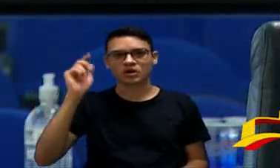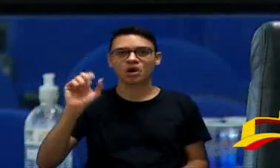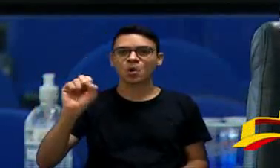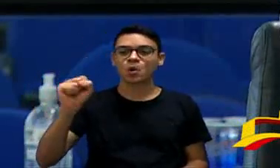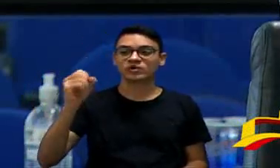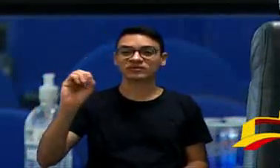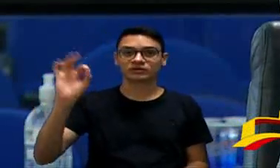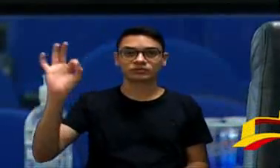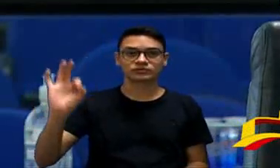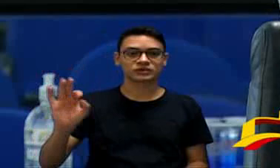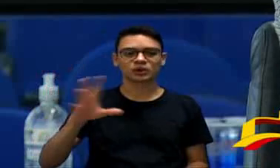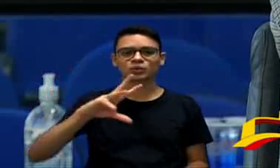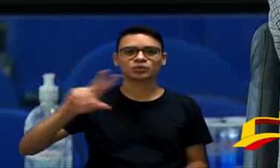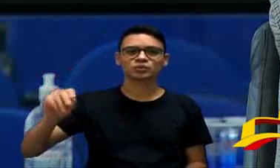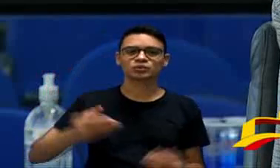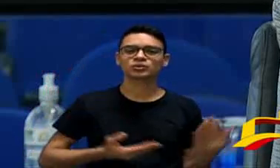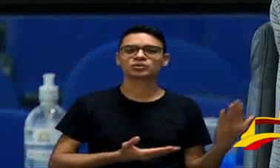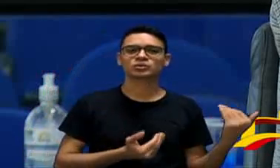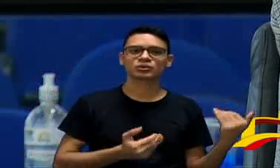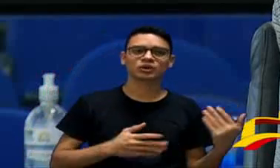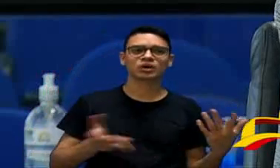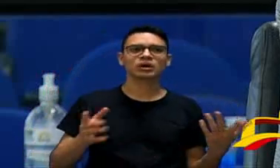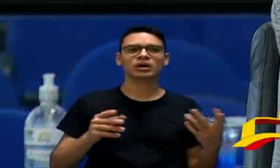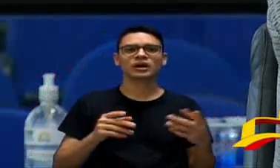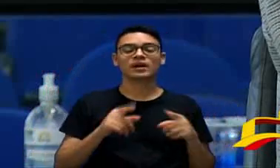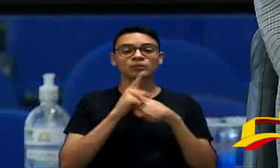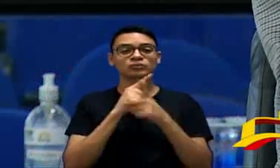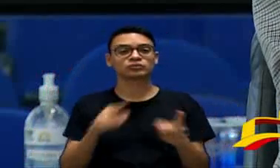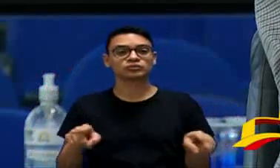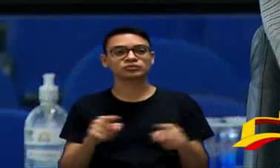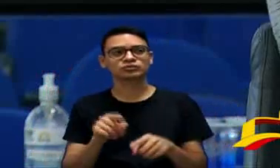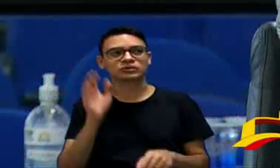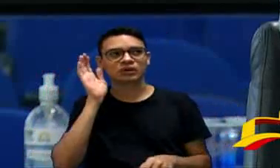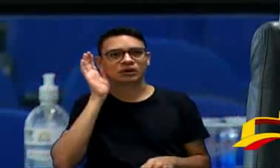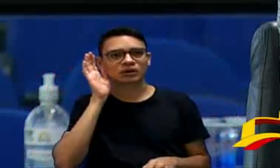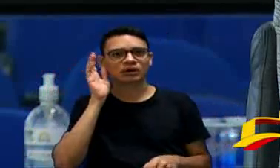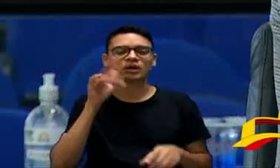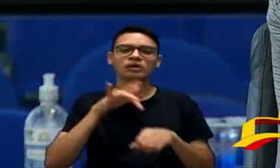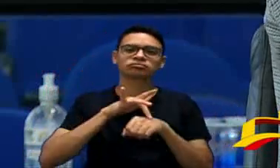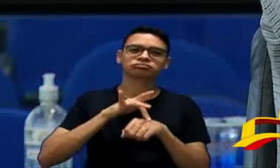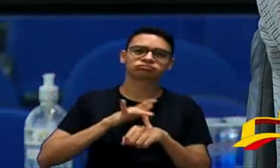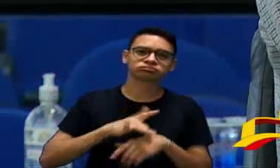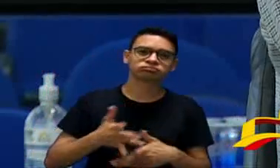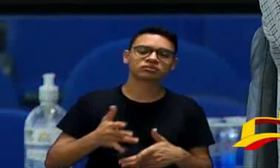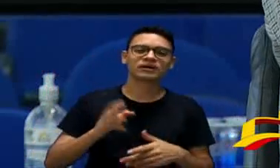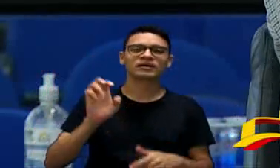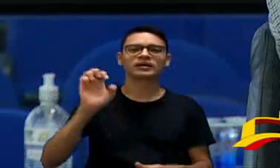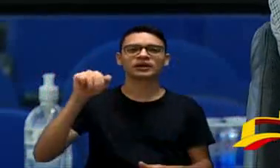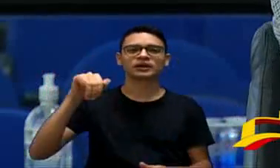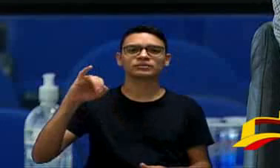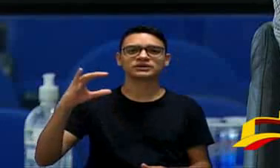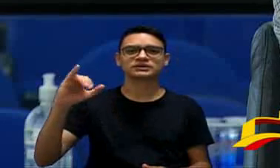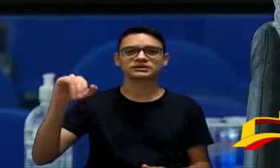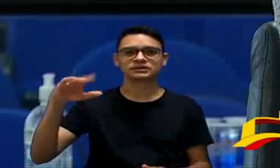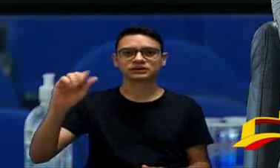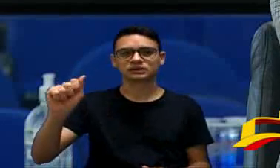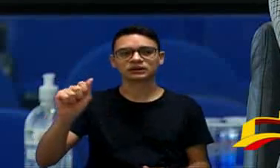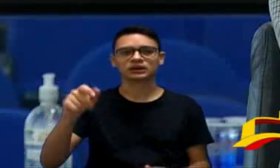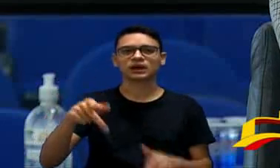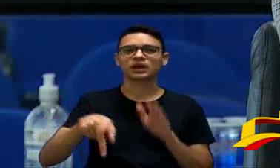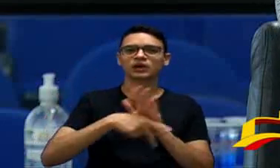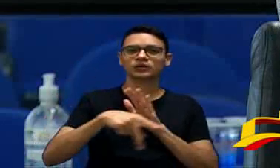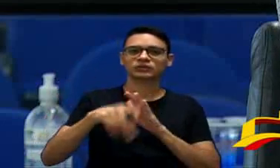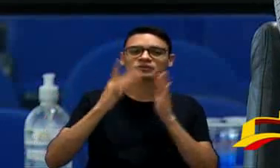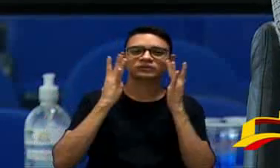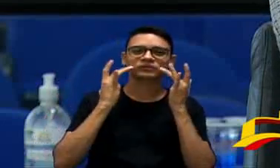que foram lá para escutar a banda El Hombre, Francisco El Hombre, a Emicida, artistas de Sorocaba.